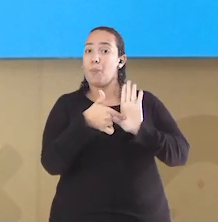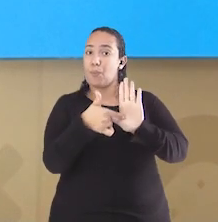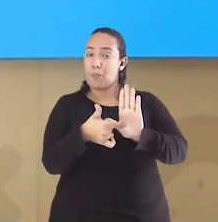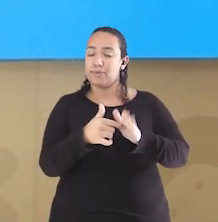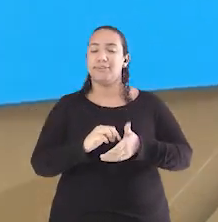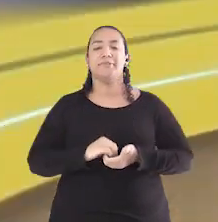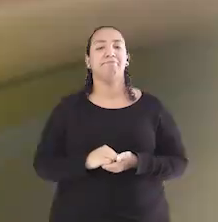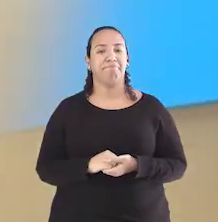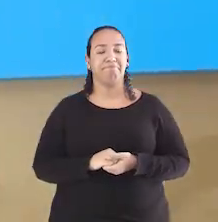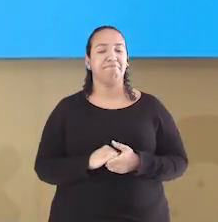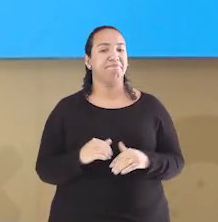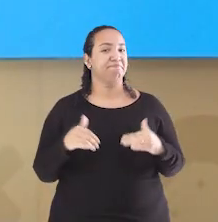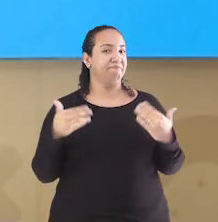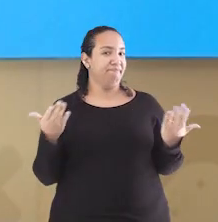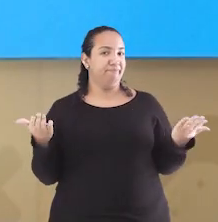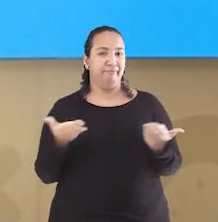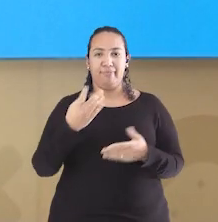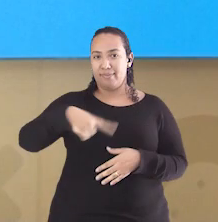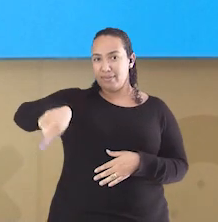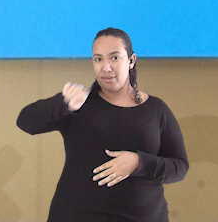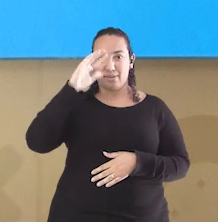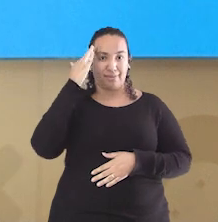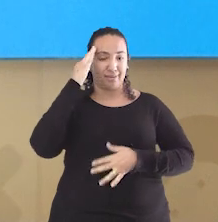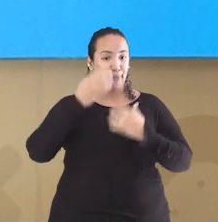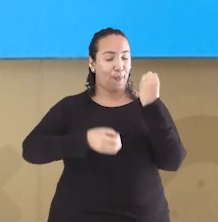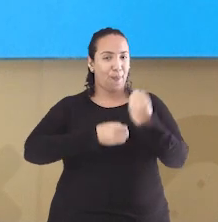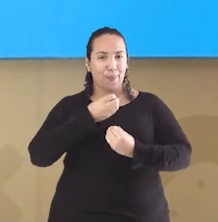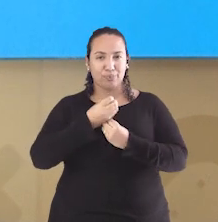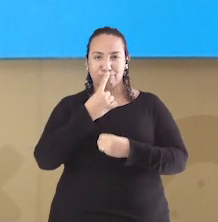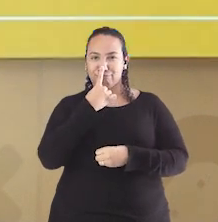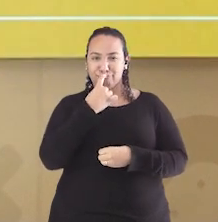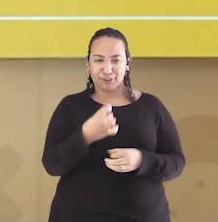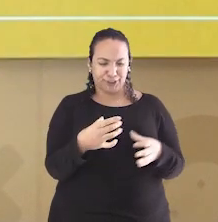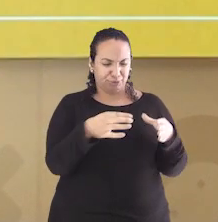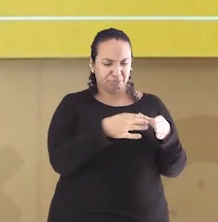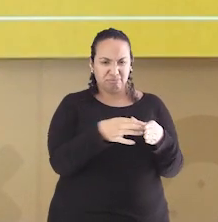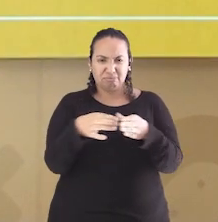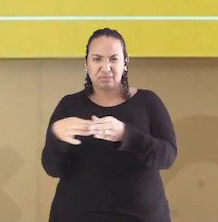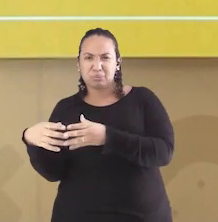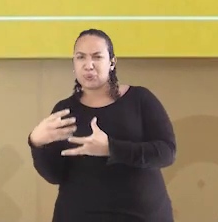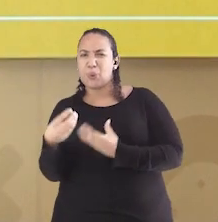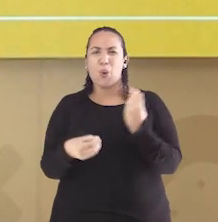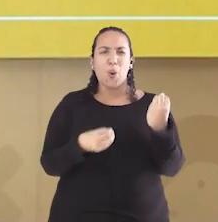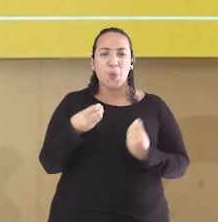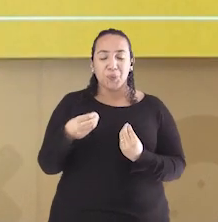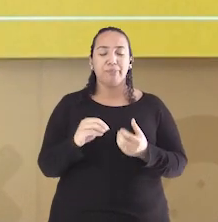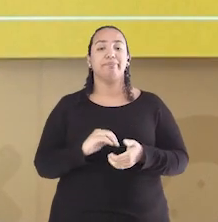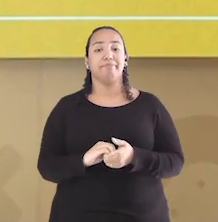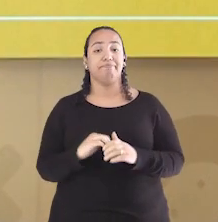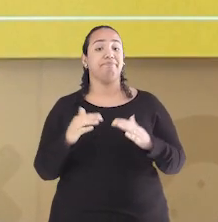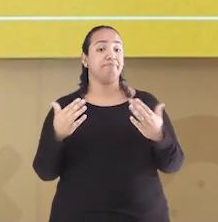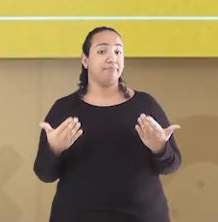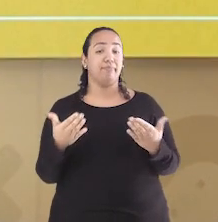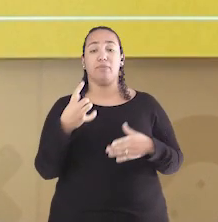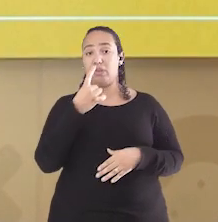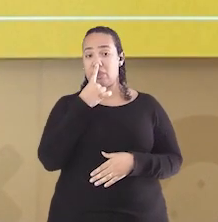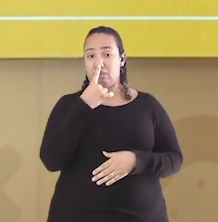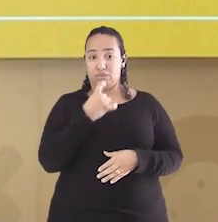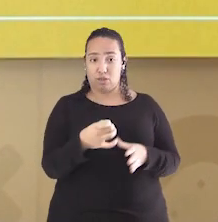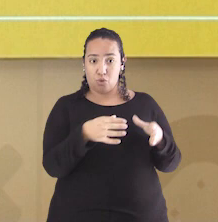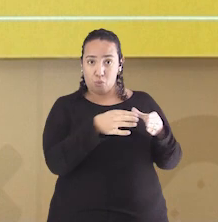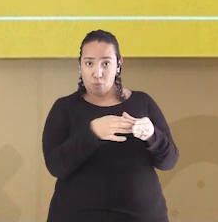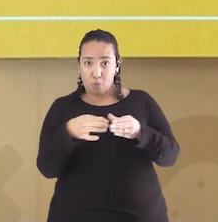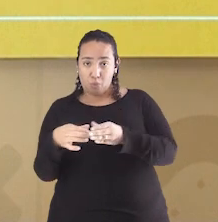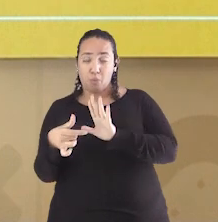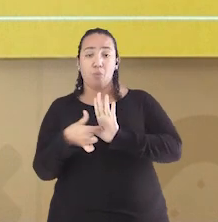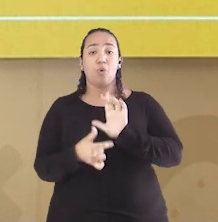mostram isso. Vamos entender como que a coleta seletiva acontece? A coleta seletiva representa